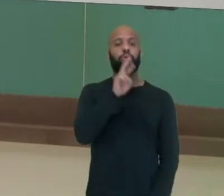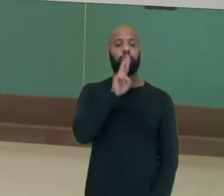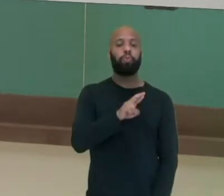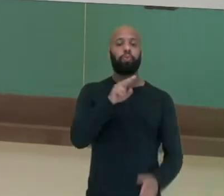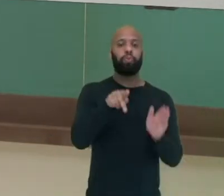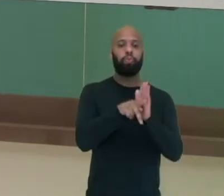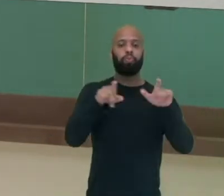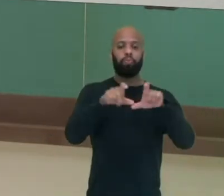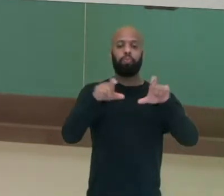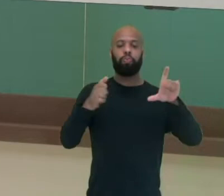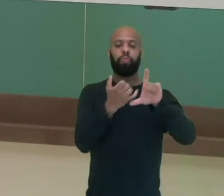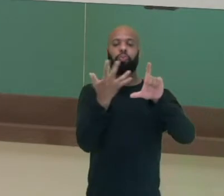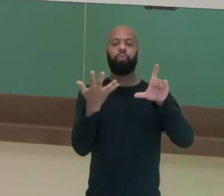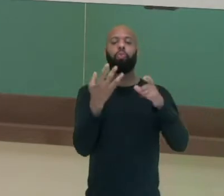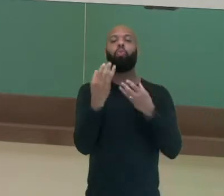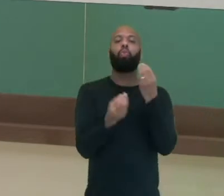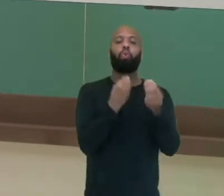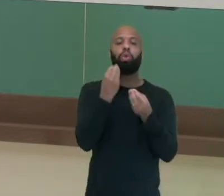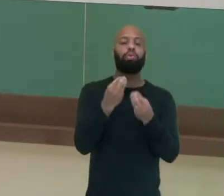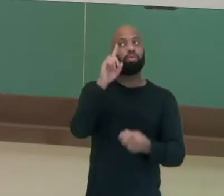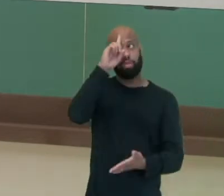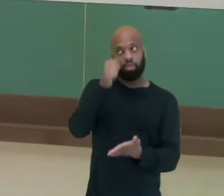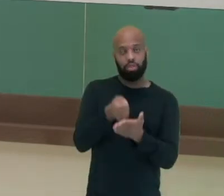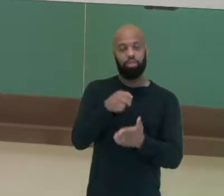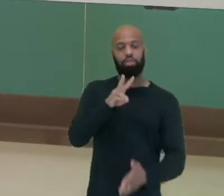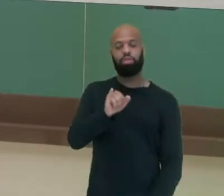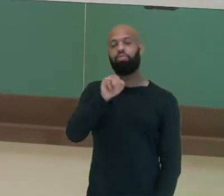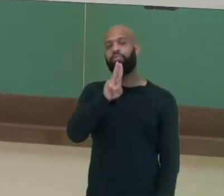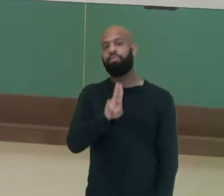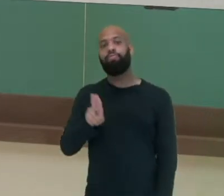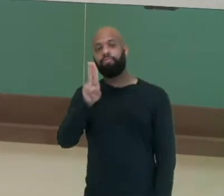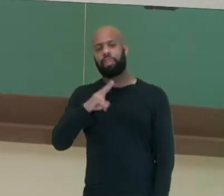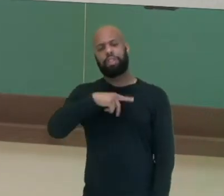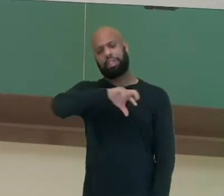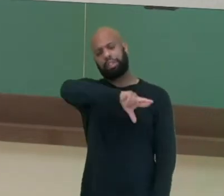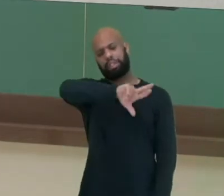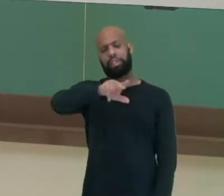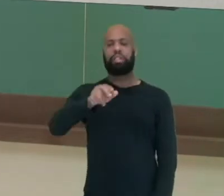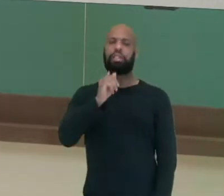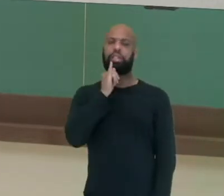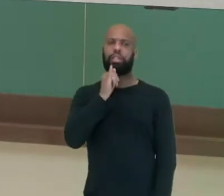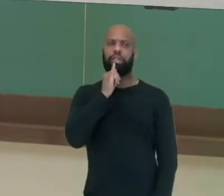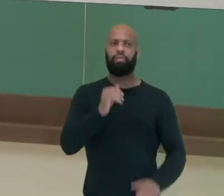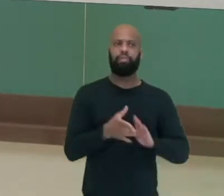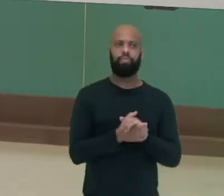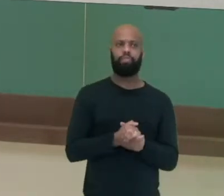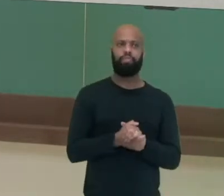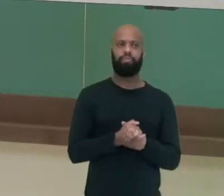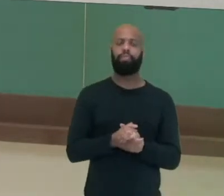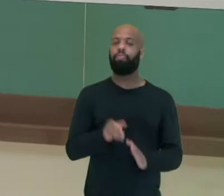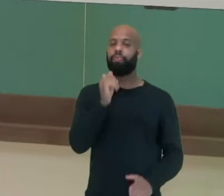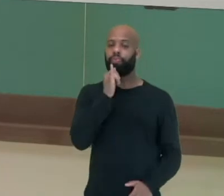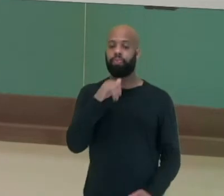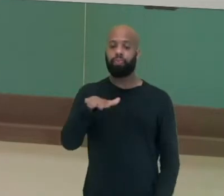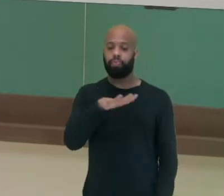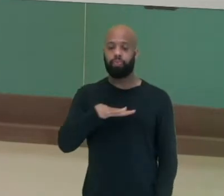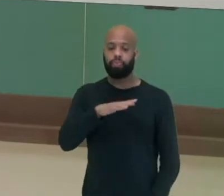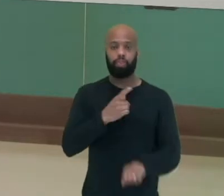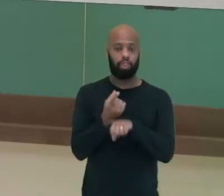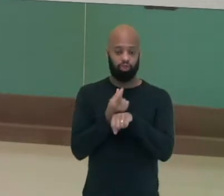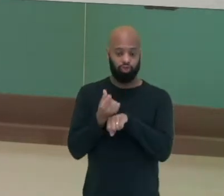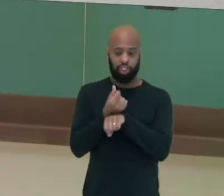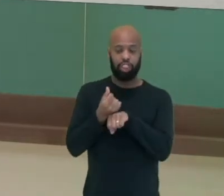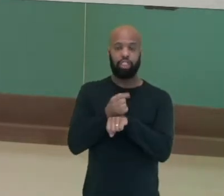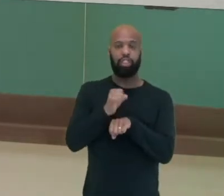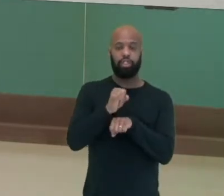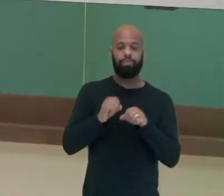de equações logarítmicas? São inúmeras, pessoal. Mais um exemplo aqui. Matemática financeira, quando a gente está